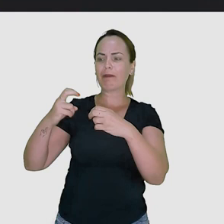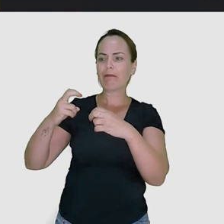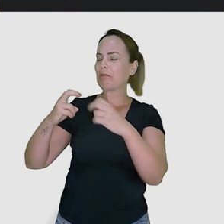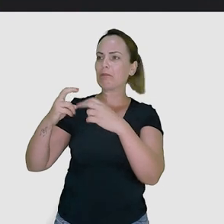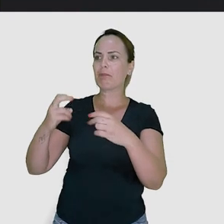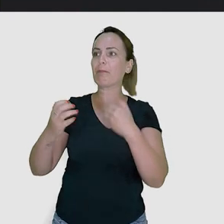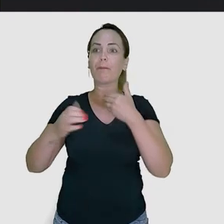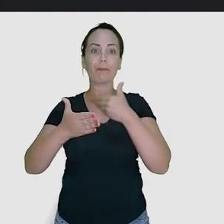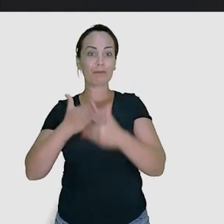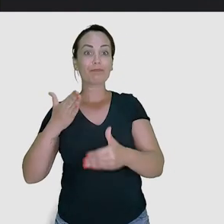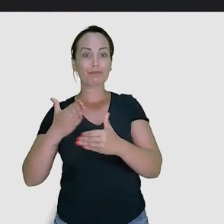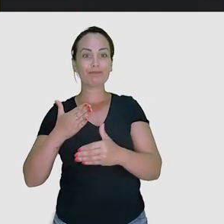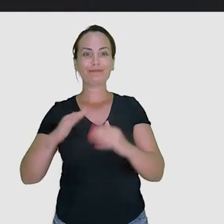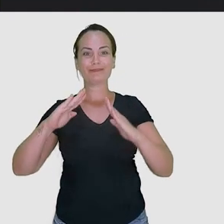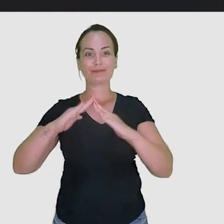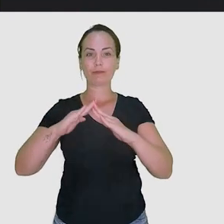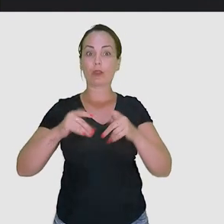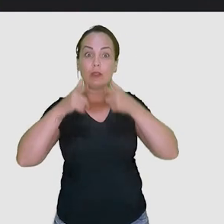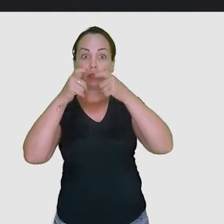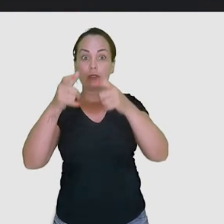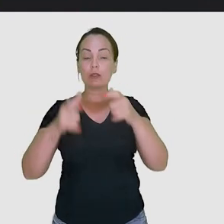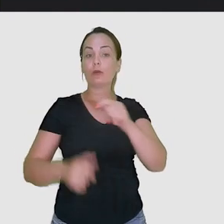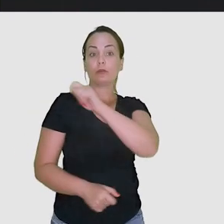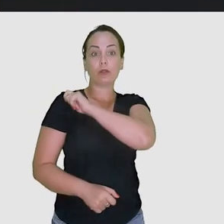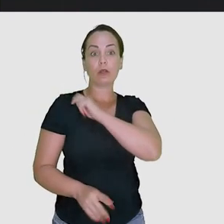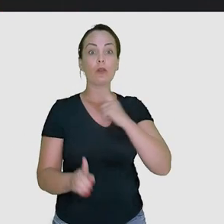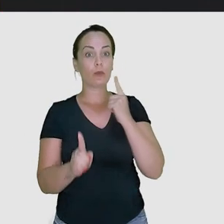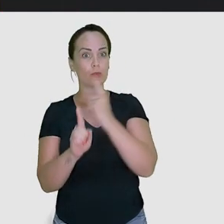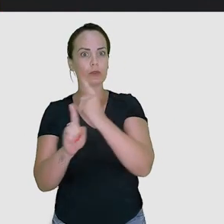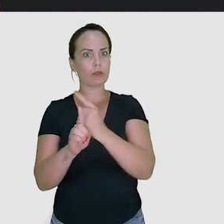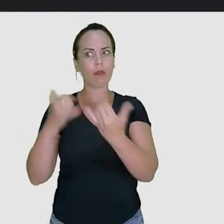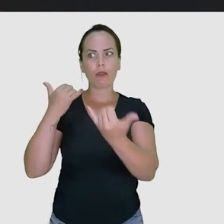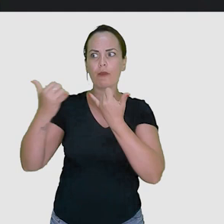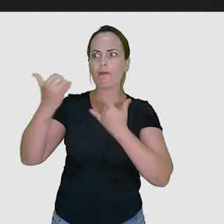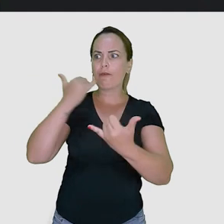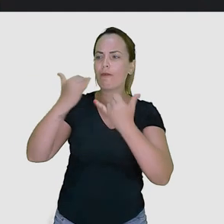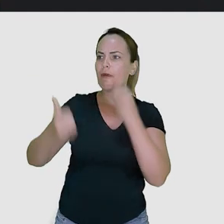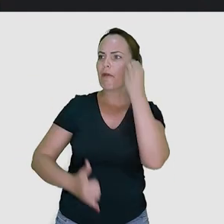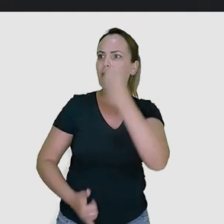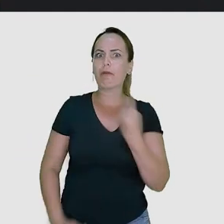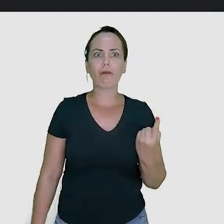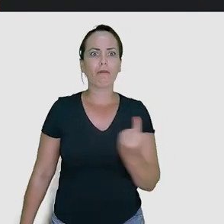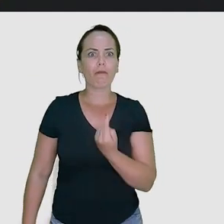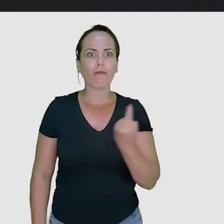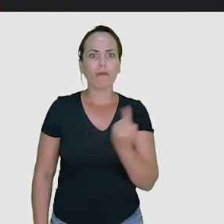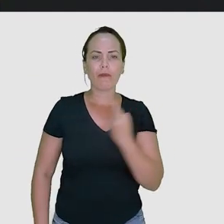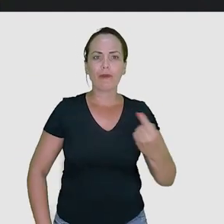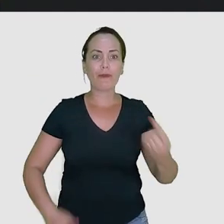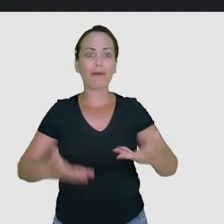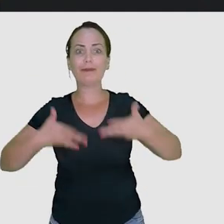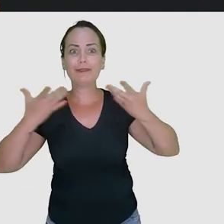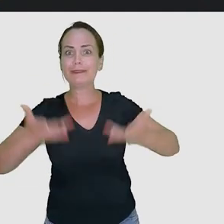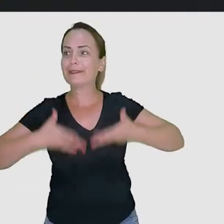se perdido num antigo parque de diversões perto da sua casa. O mais interessante dessa história é que quando os alunos foram encontrados, eles